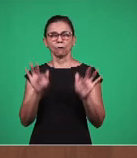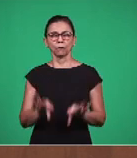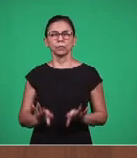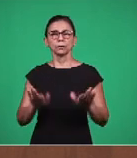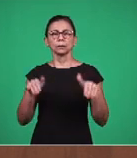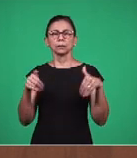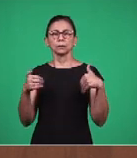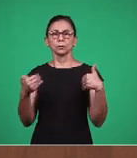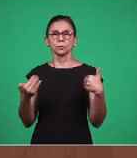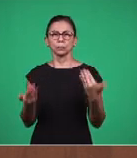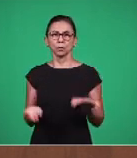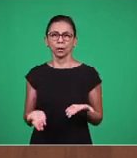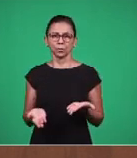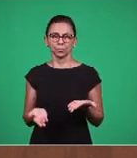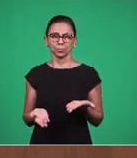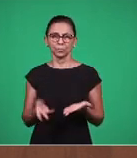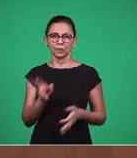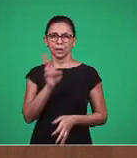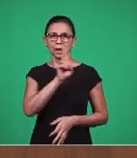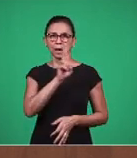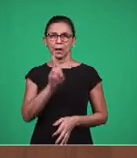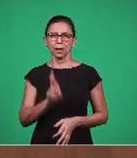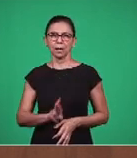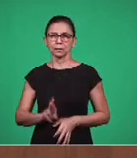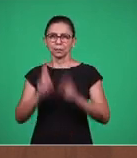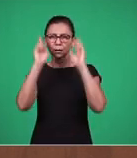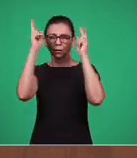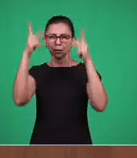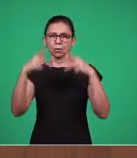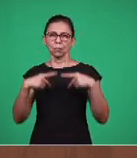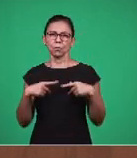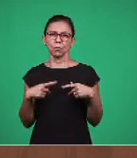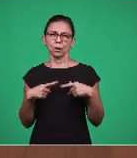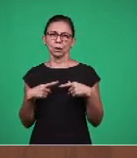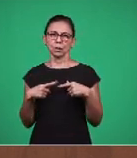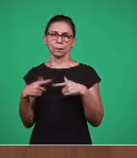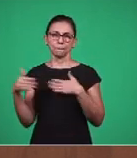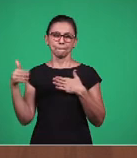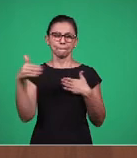do homem vai para as trevas. Termina na escuridão.